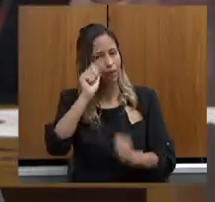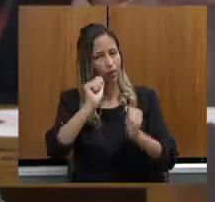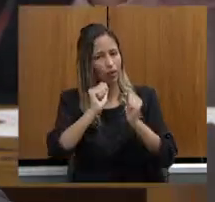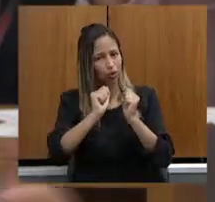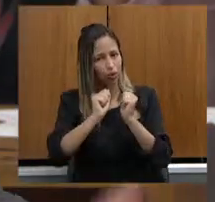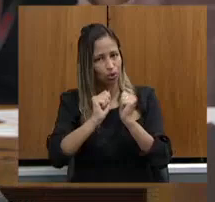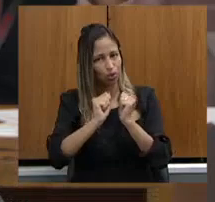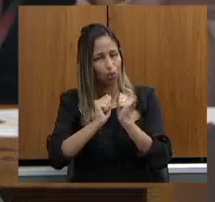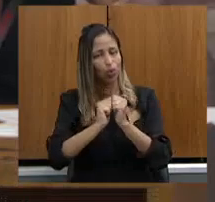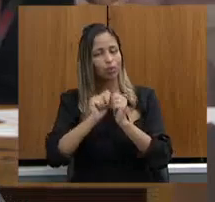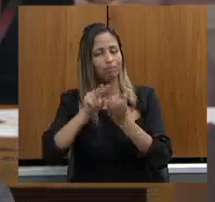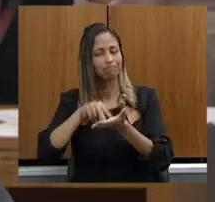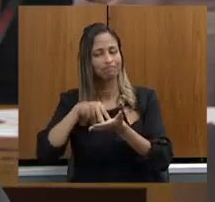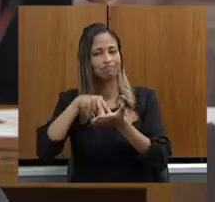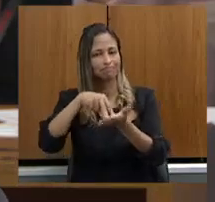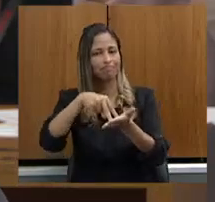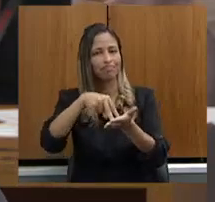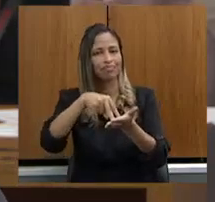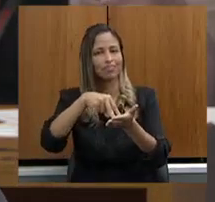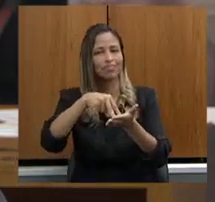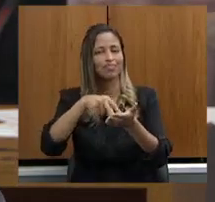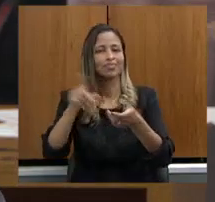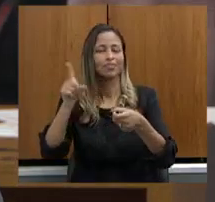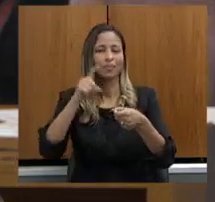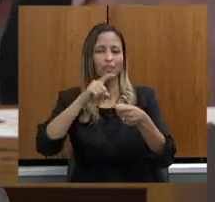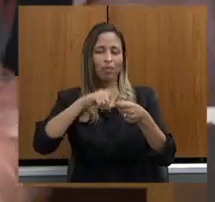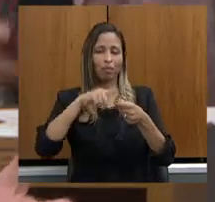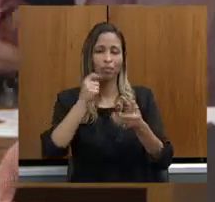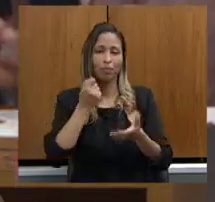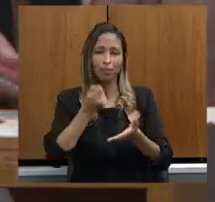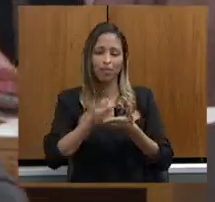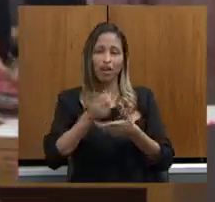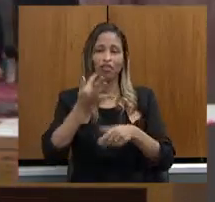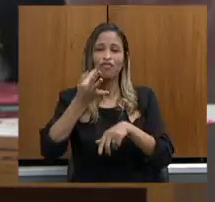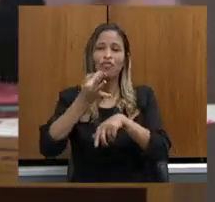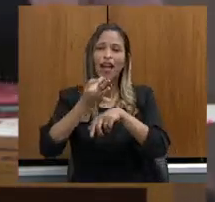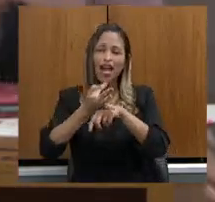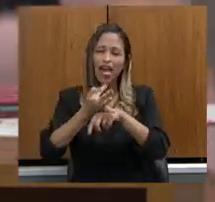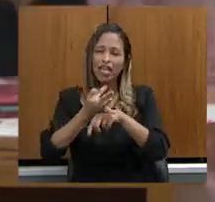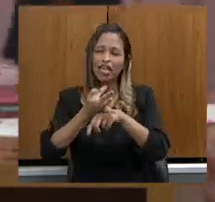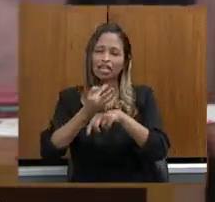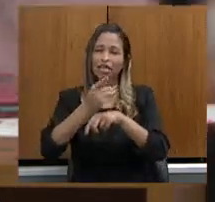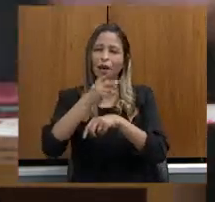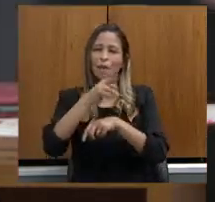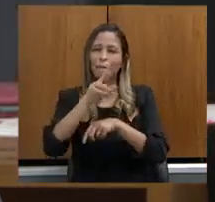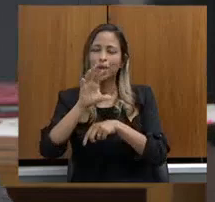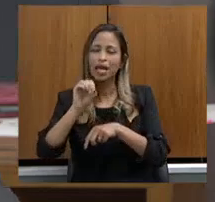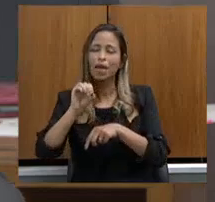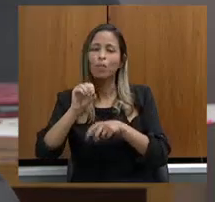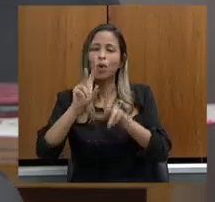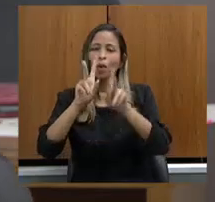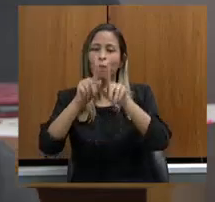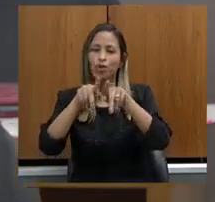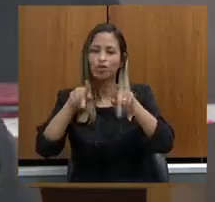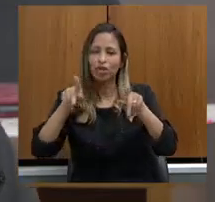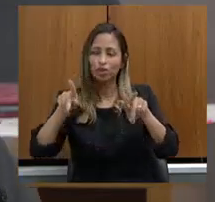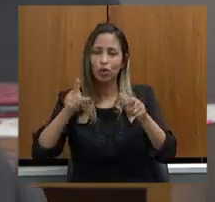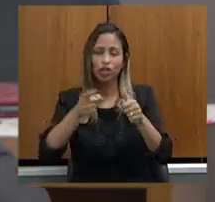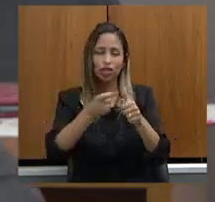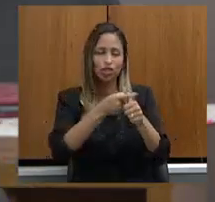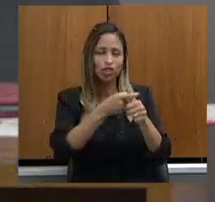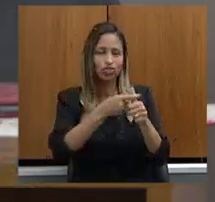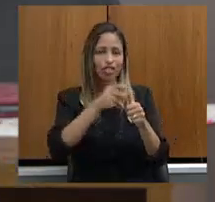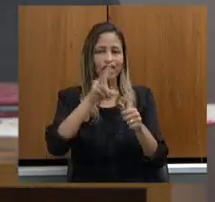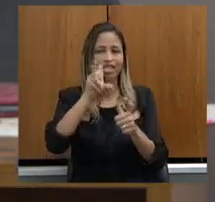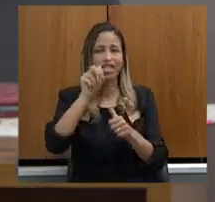o senhor foi um dos grandes protagonistas que era retomada do pagamento das férias Prêmios dos professores né que era uma dívida Se não me engano demais de 500